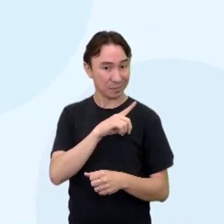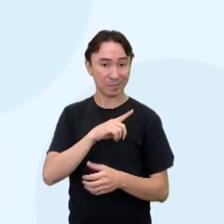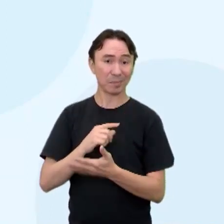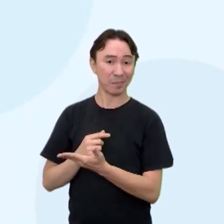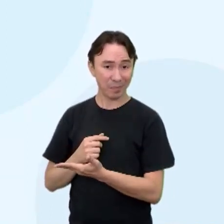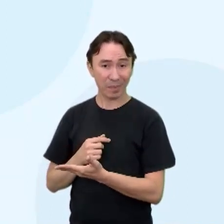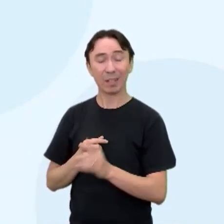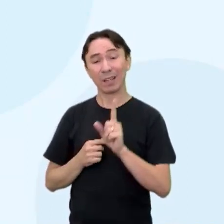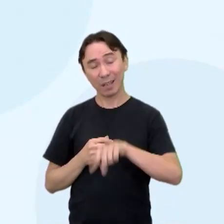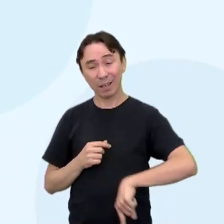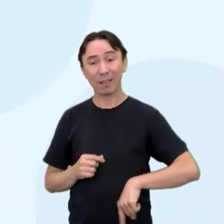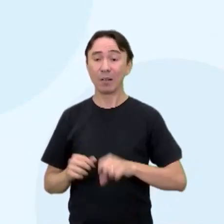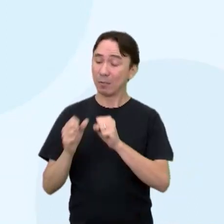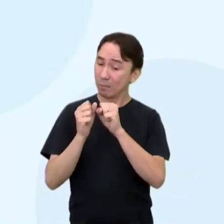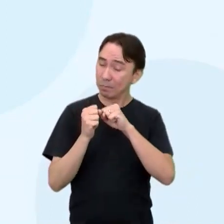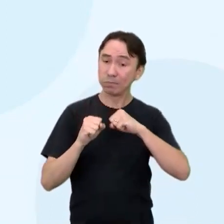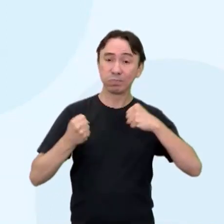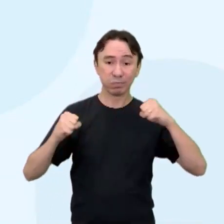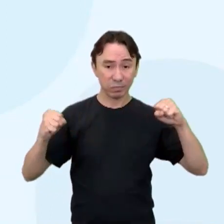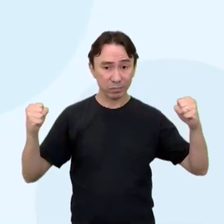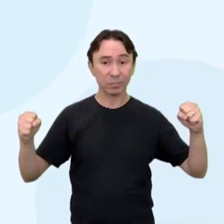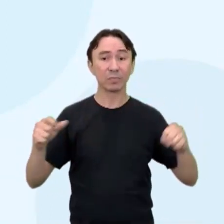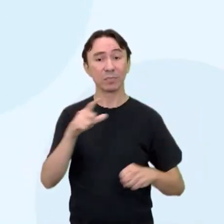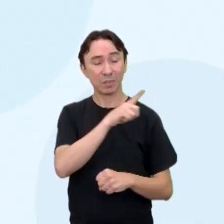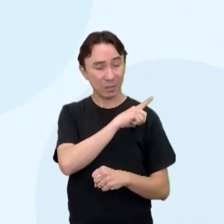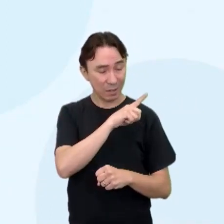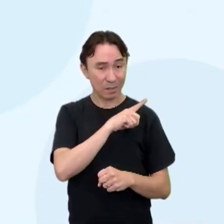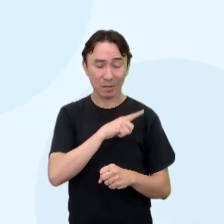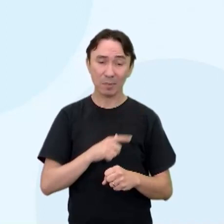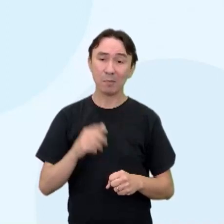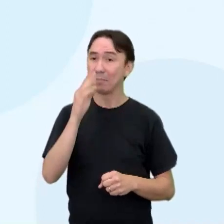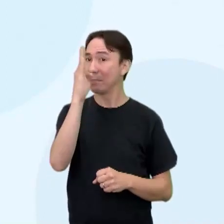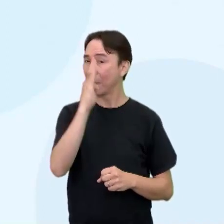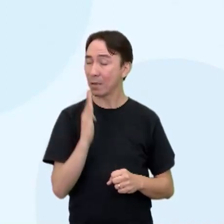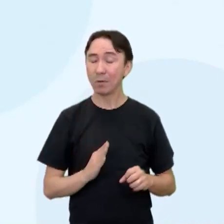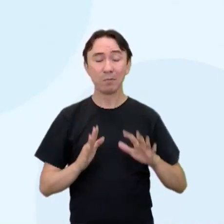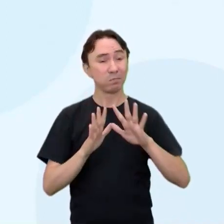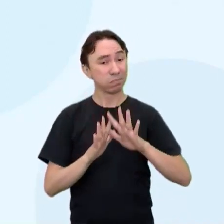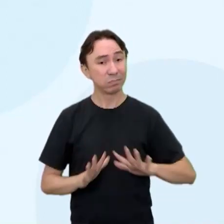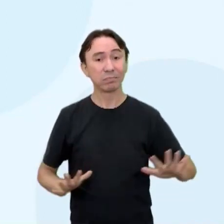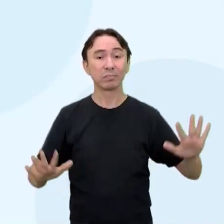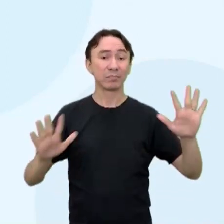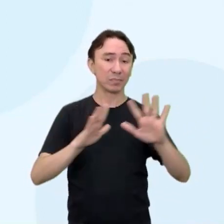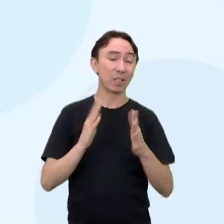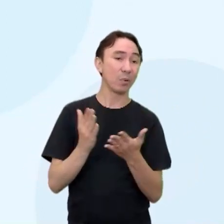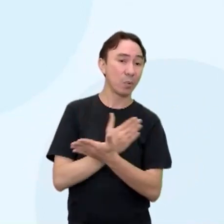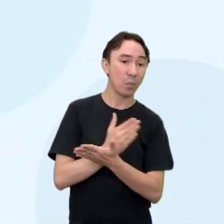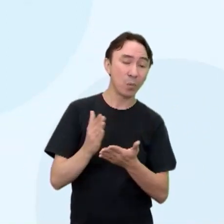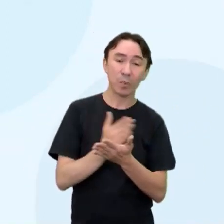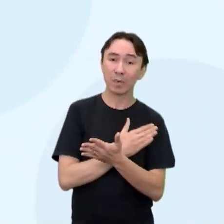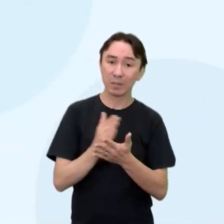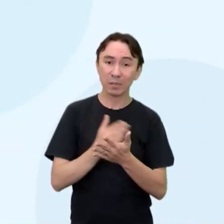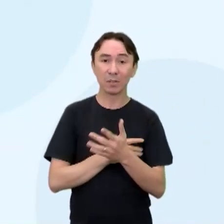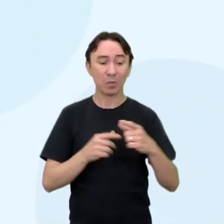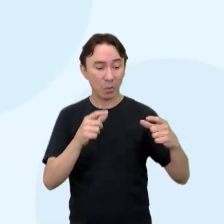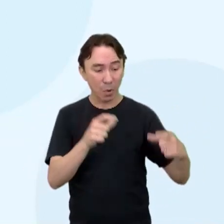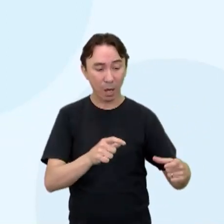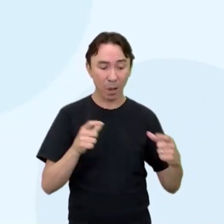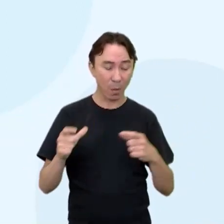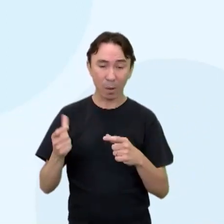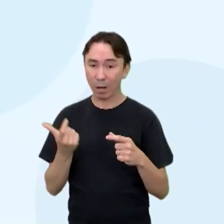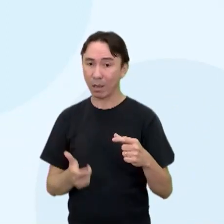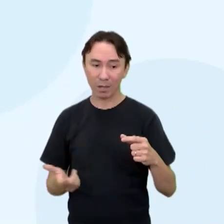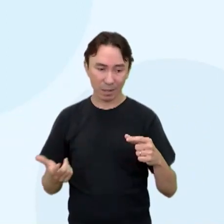centralidades é ampla e cobre toda a extensão territorial do Brasil, com áreas de sobreposição em determinados